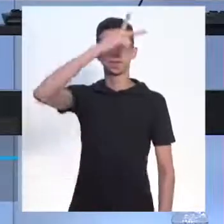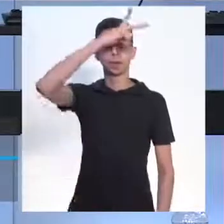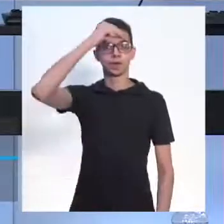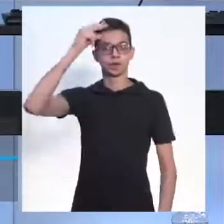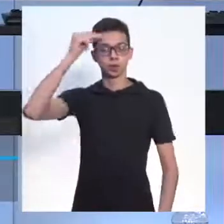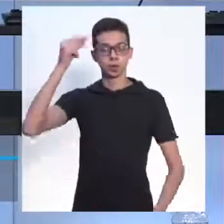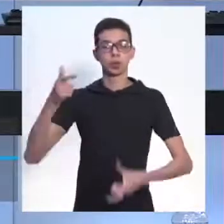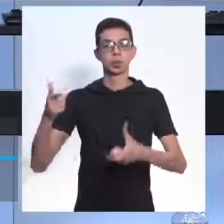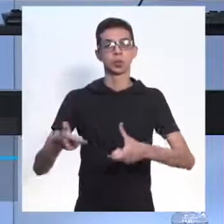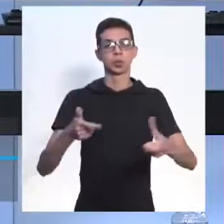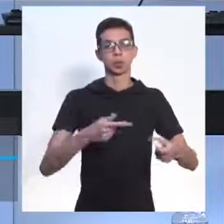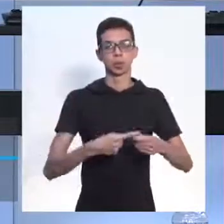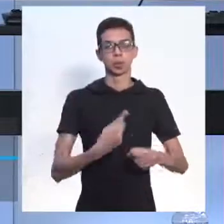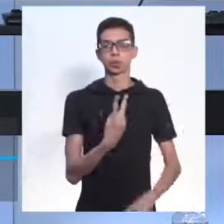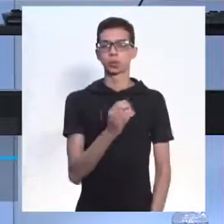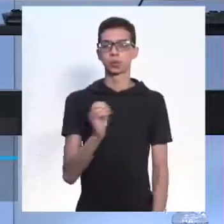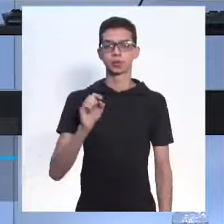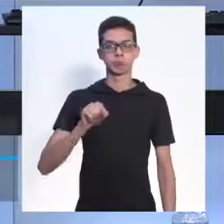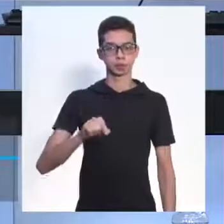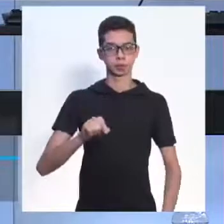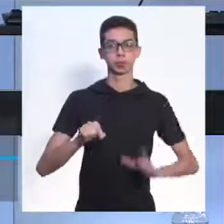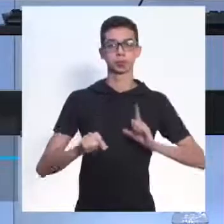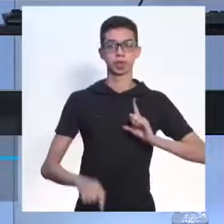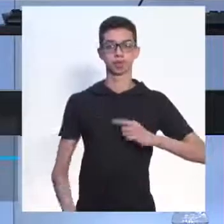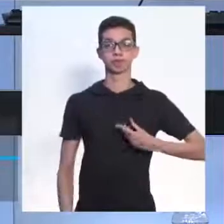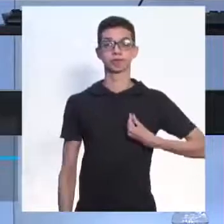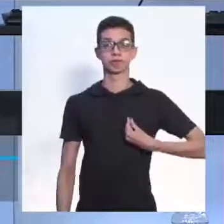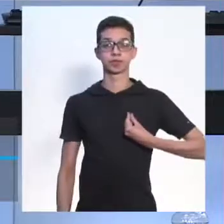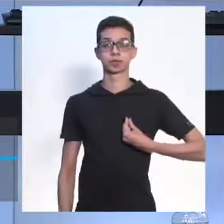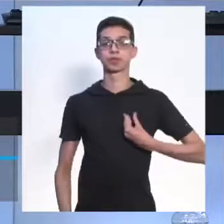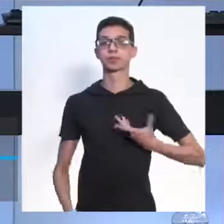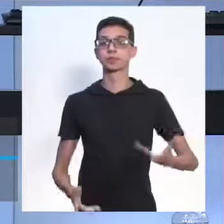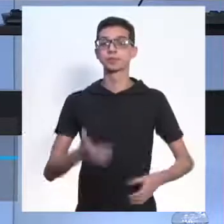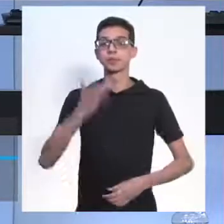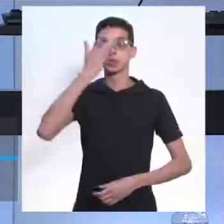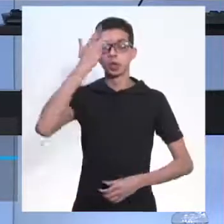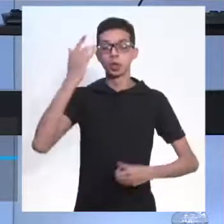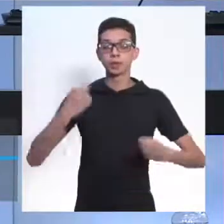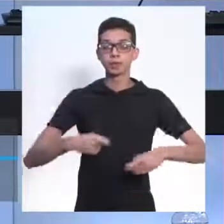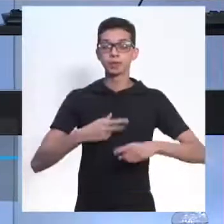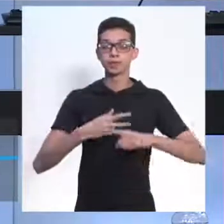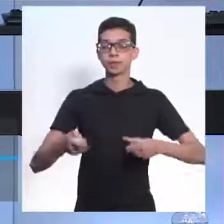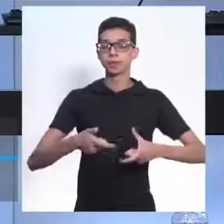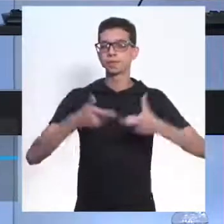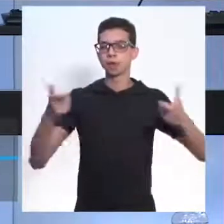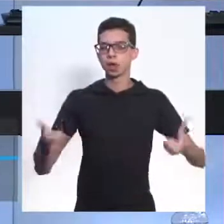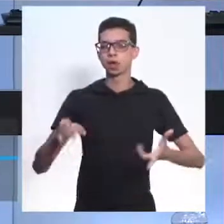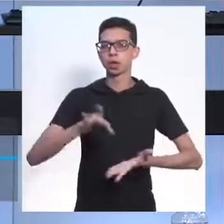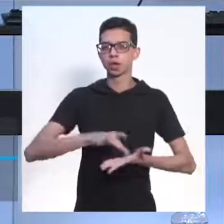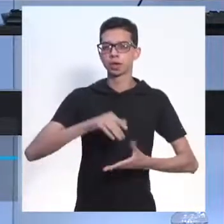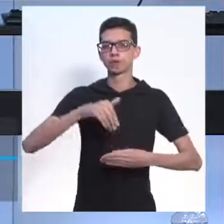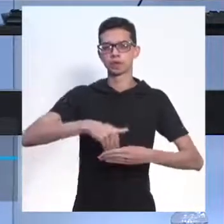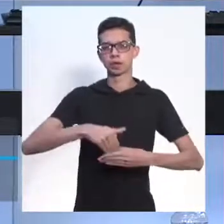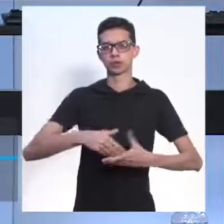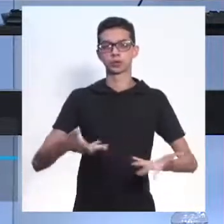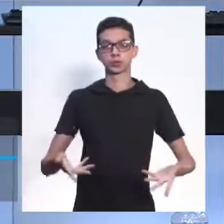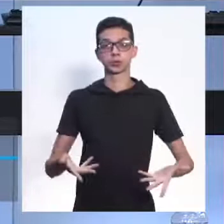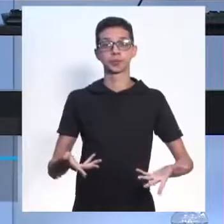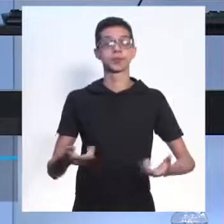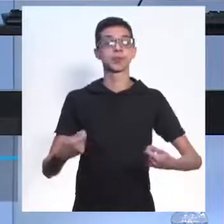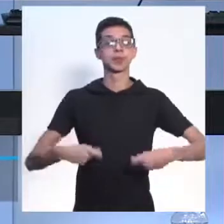com mais de 200 mil habitantes os candidatos precisam vencer pela maioria absoluta dos votos ou seja